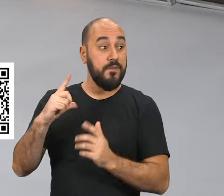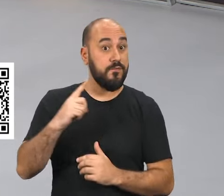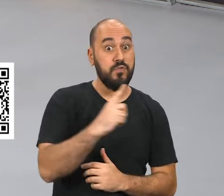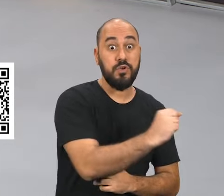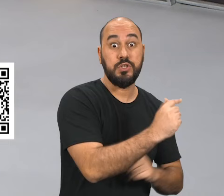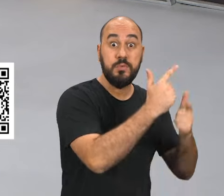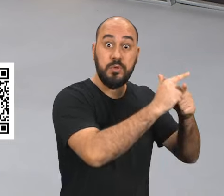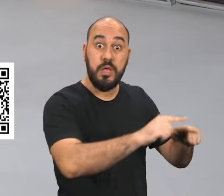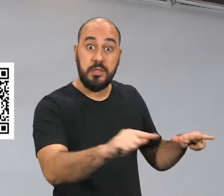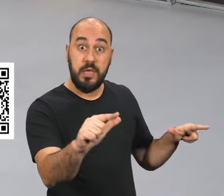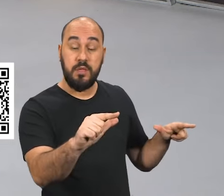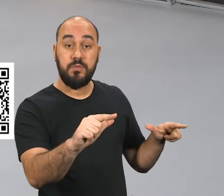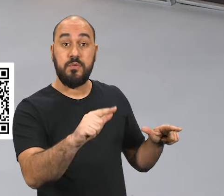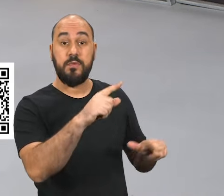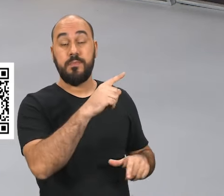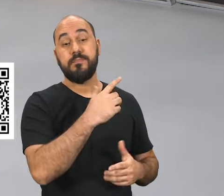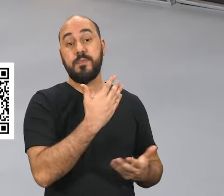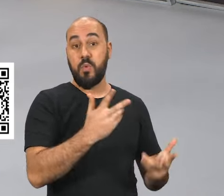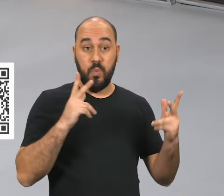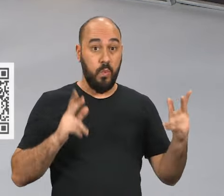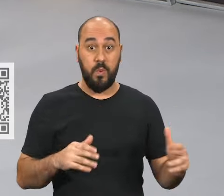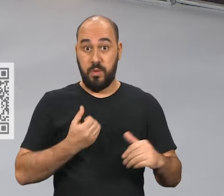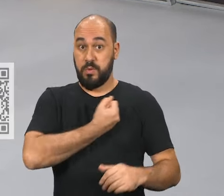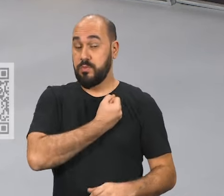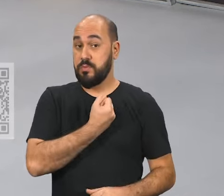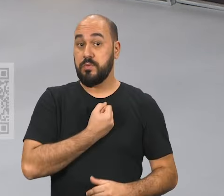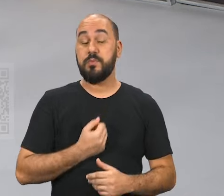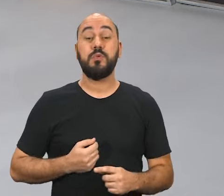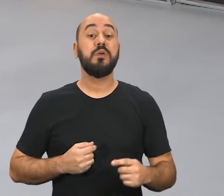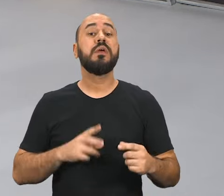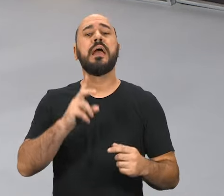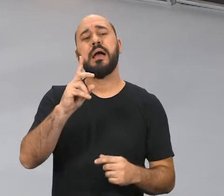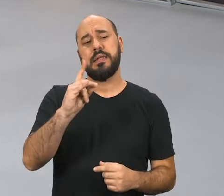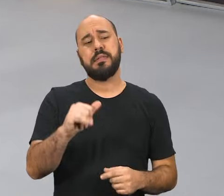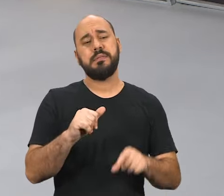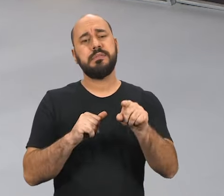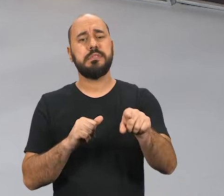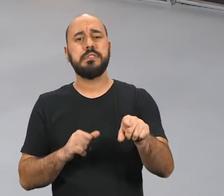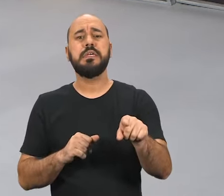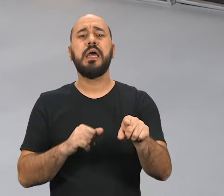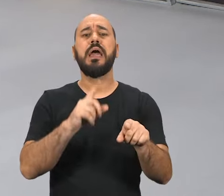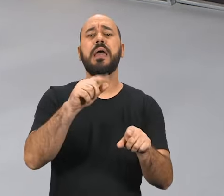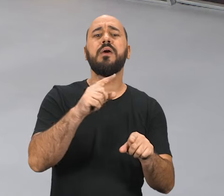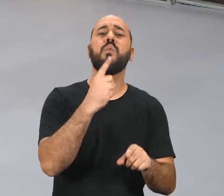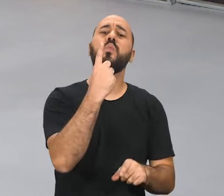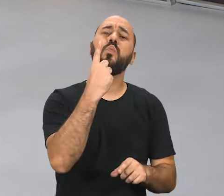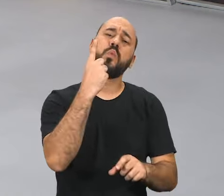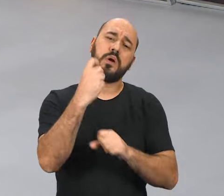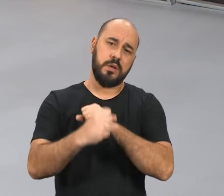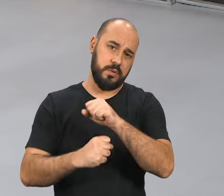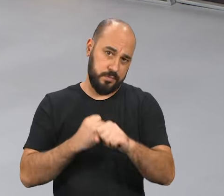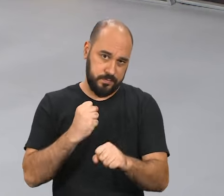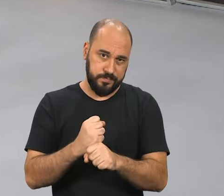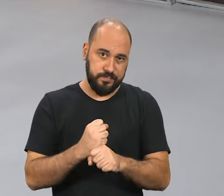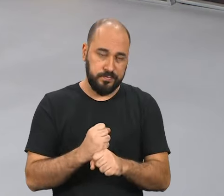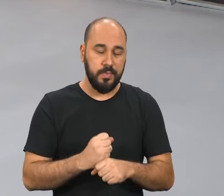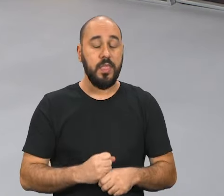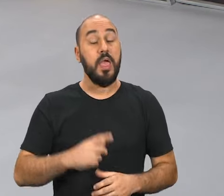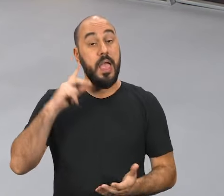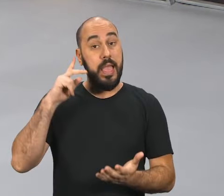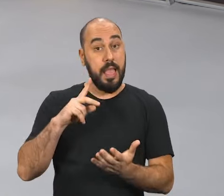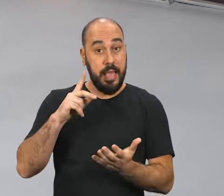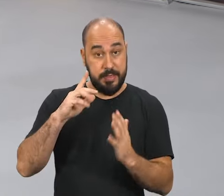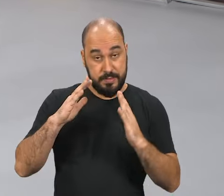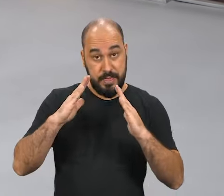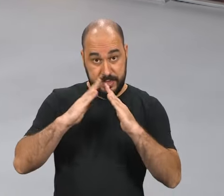dias. Isto é uma profecia, e cada dia profético equivale a um ano. Ezequiel 4, 6 e 7. Então, a